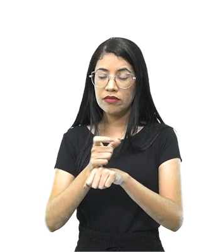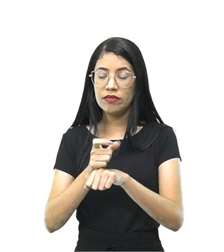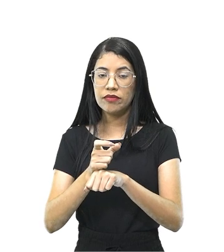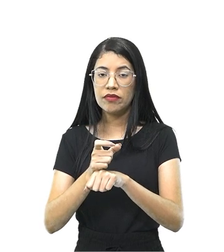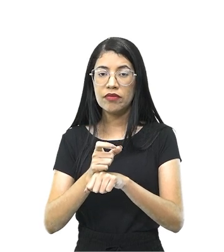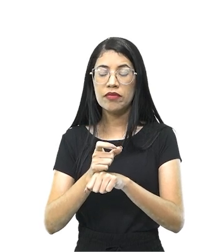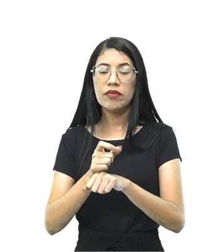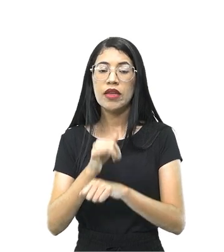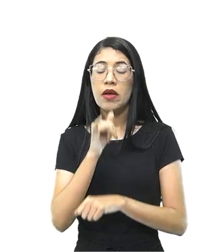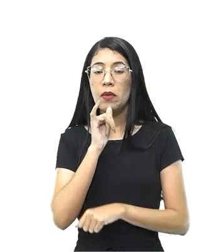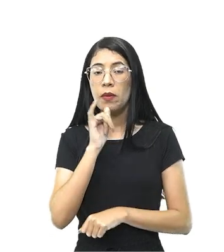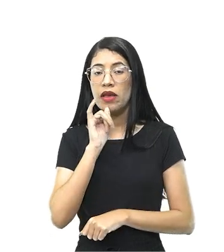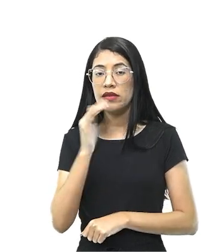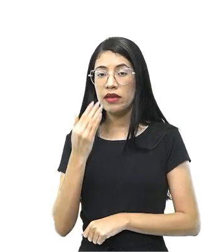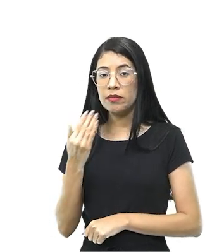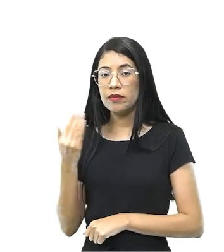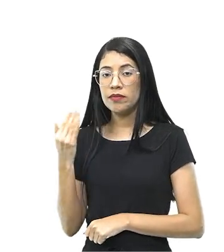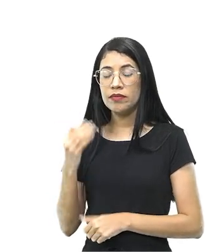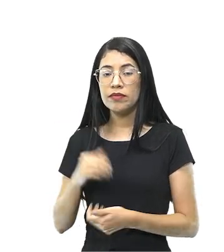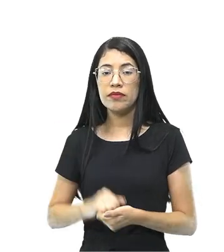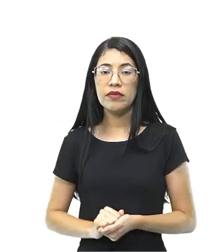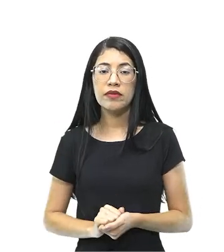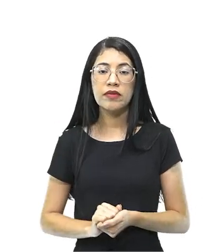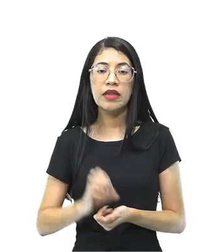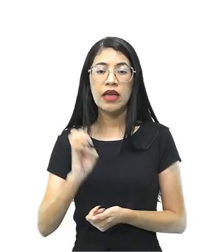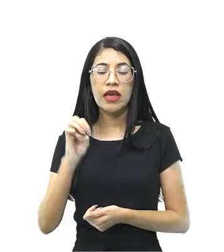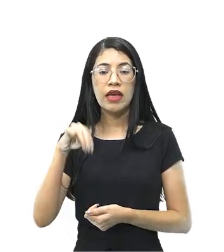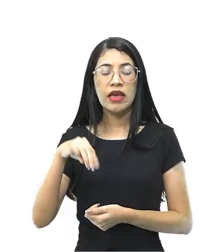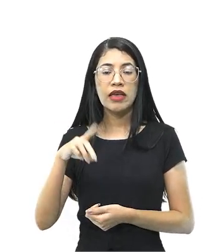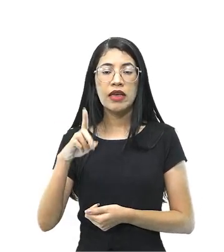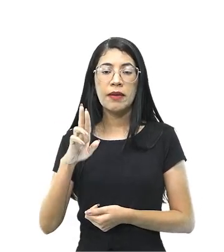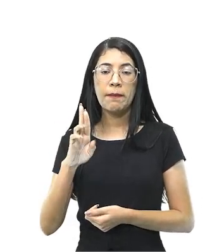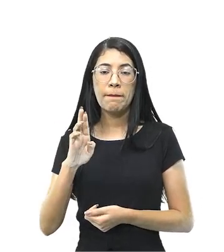que pode ser em breve.